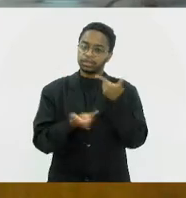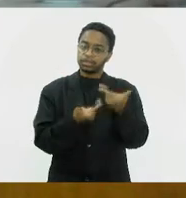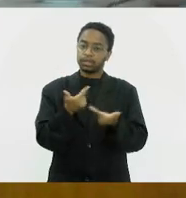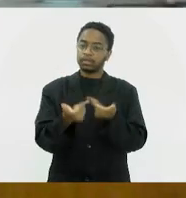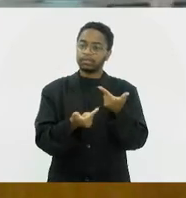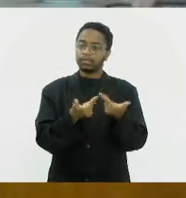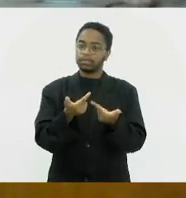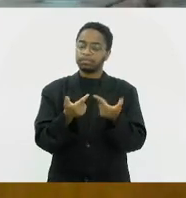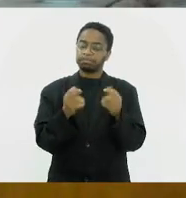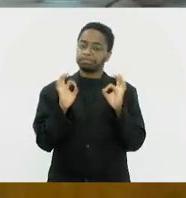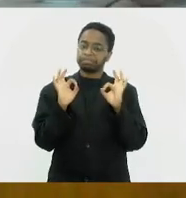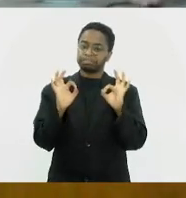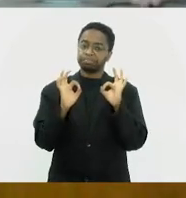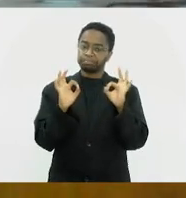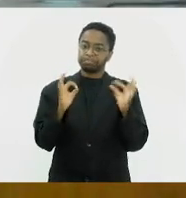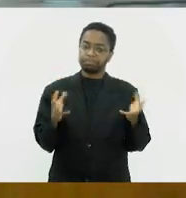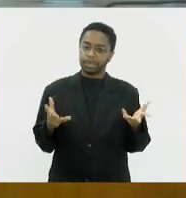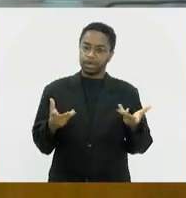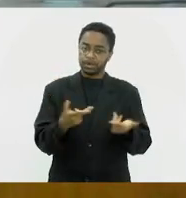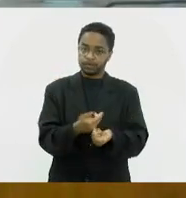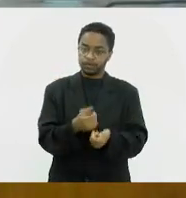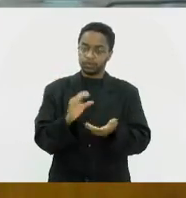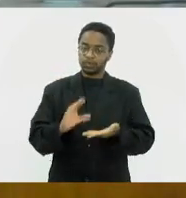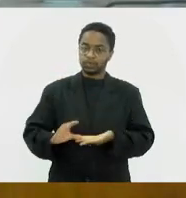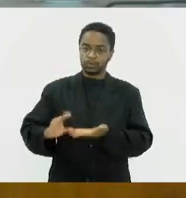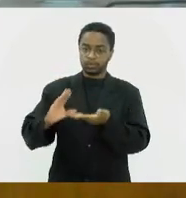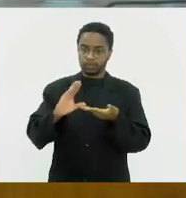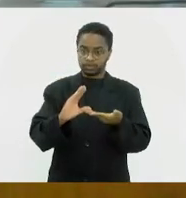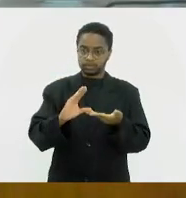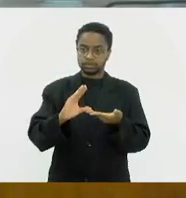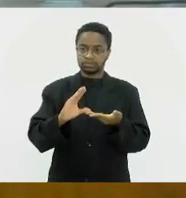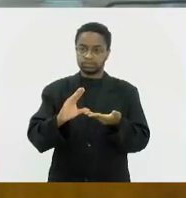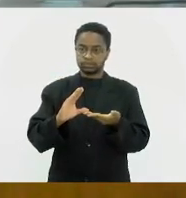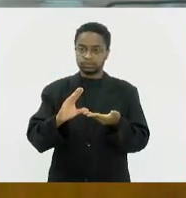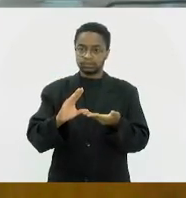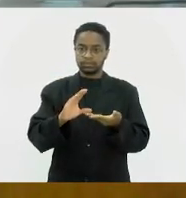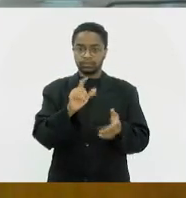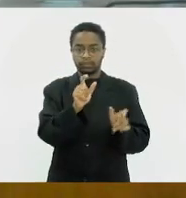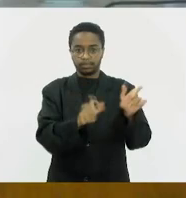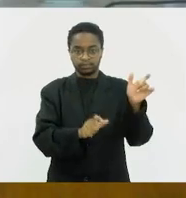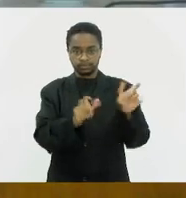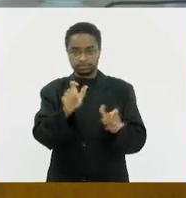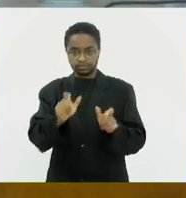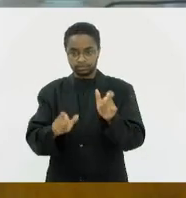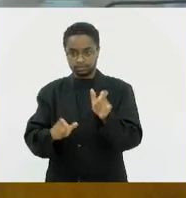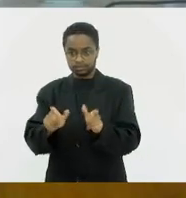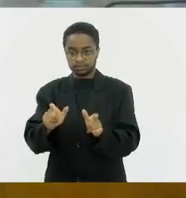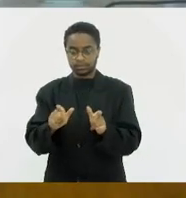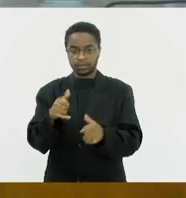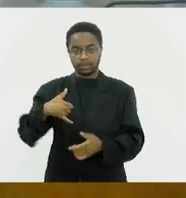de excelência do Conselho da Pessoa Idosa.